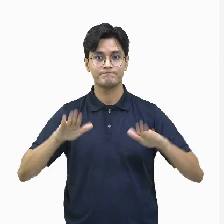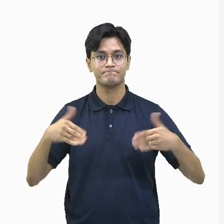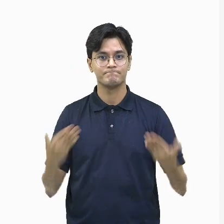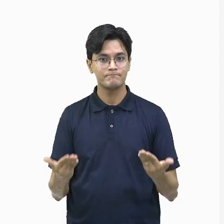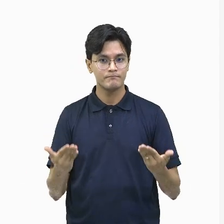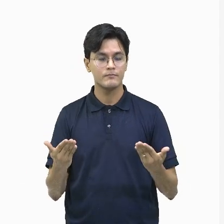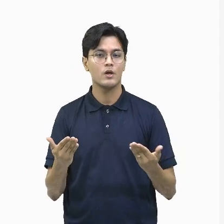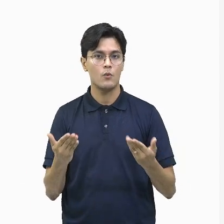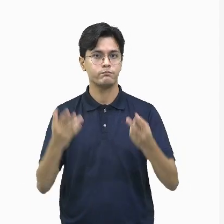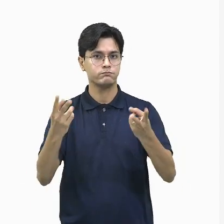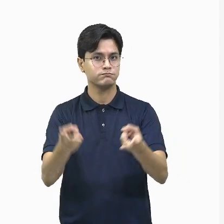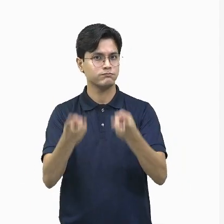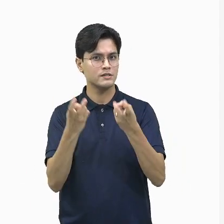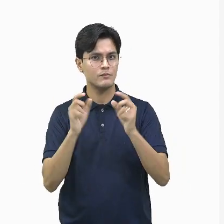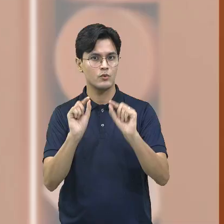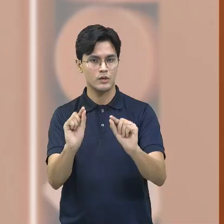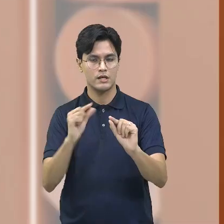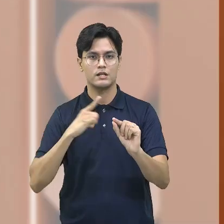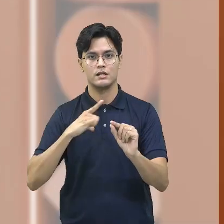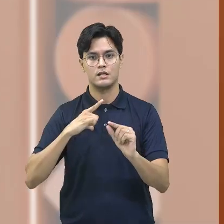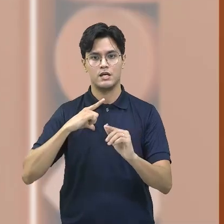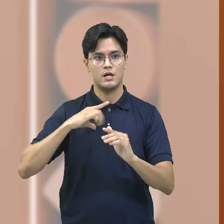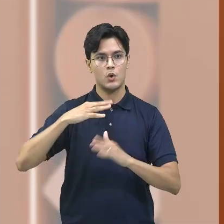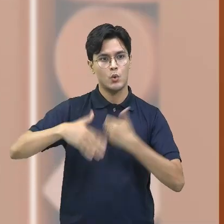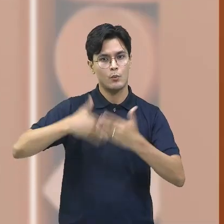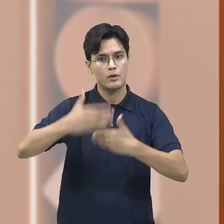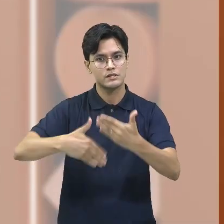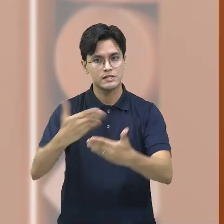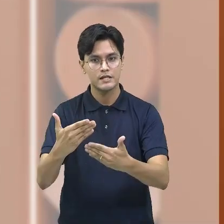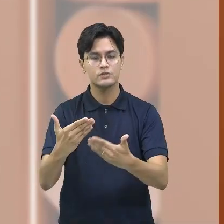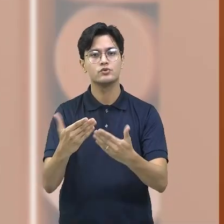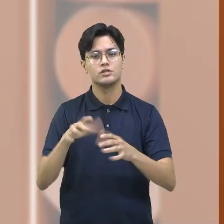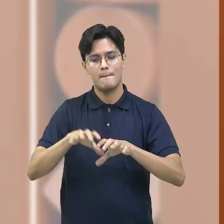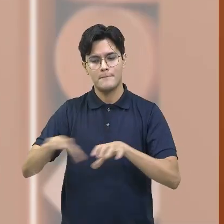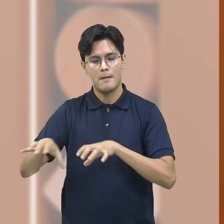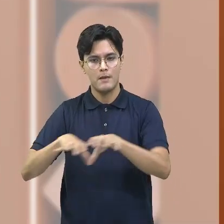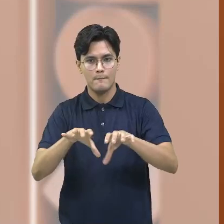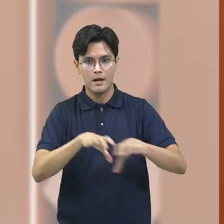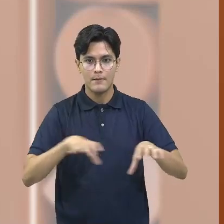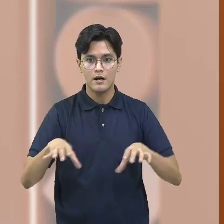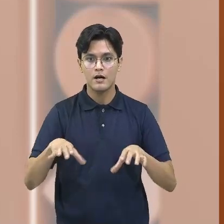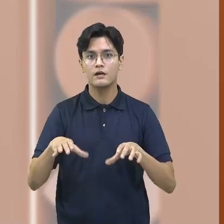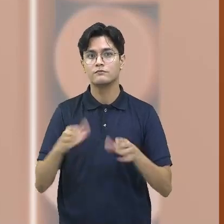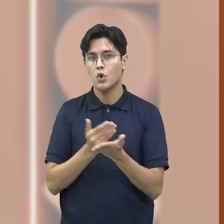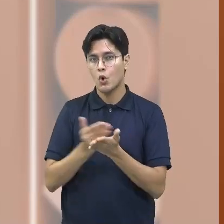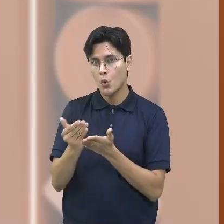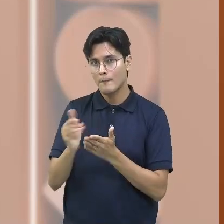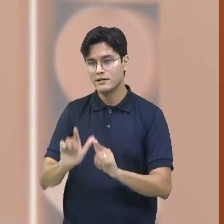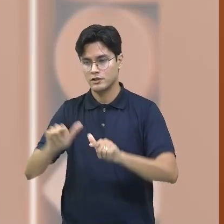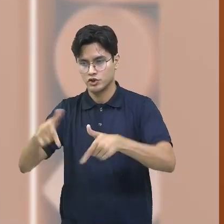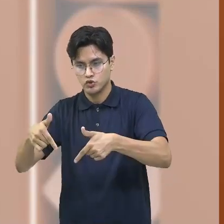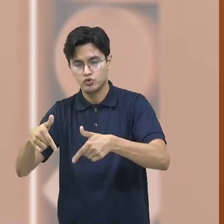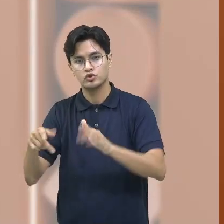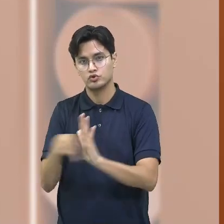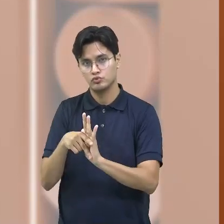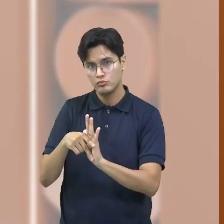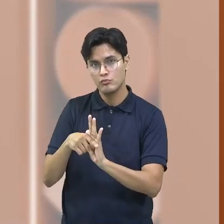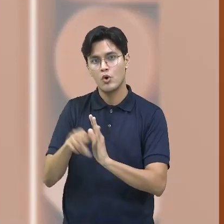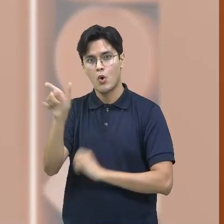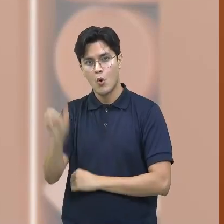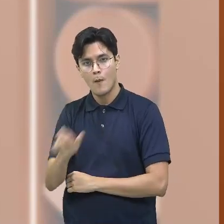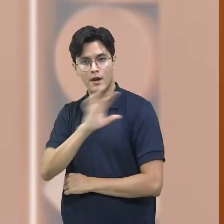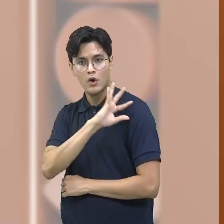justamente que esse processo de fragmentação que começa com Constantino e é implementado de